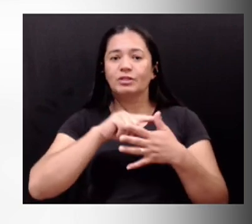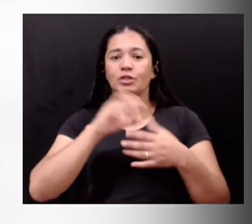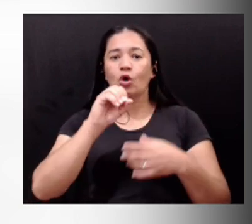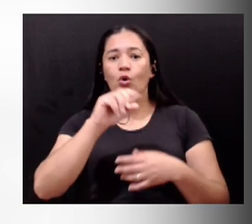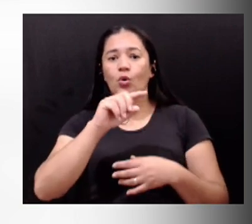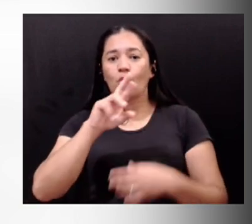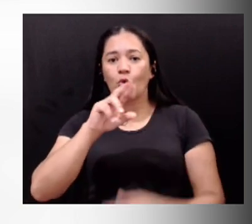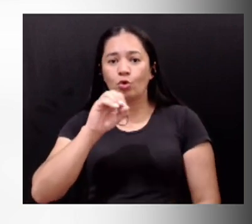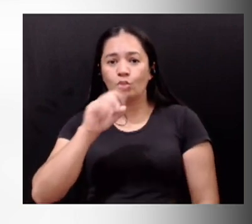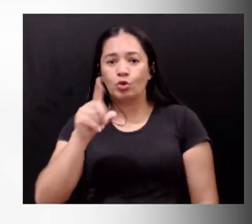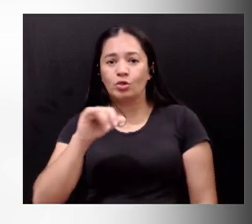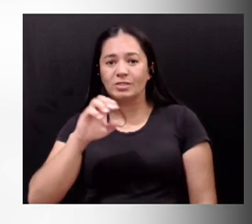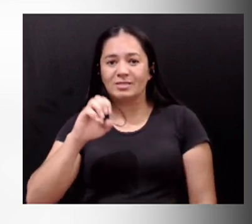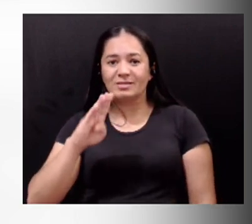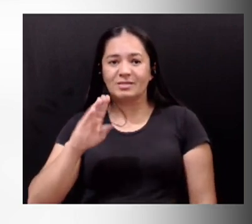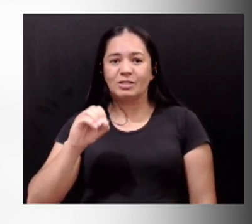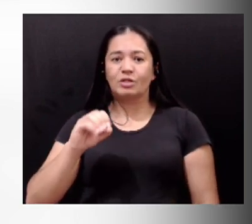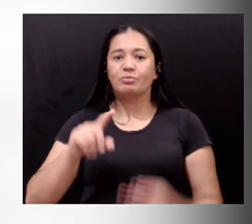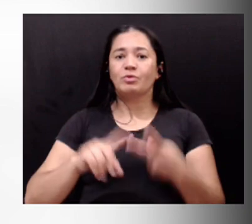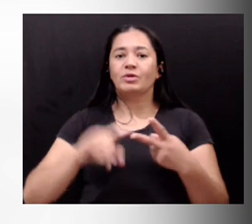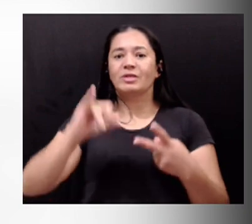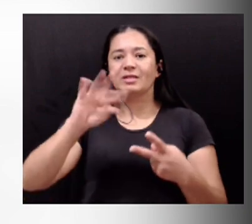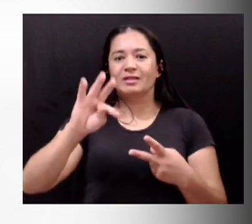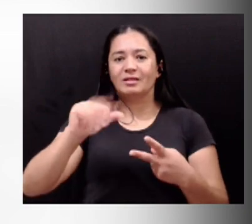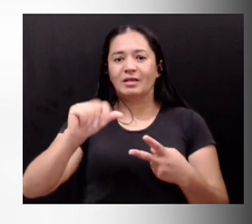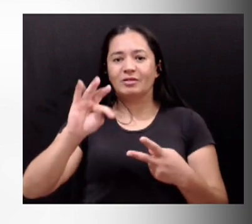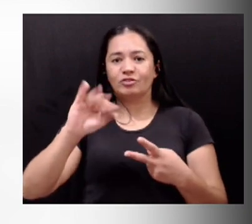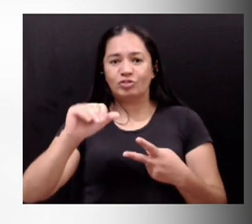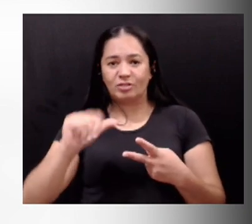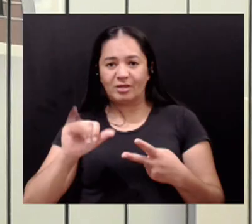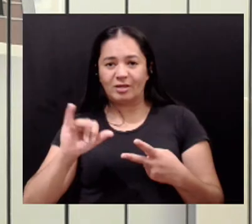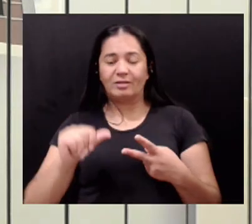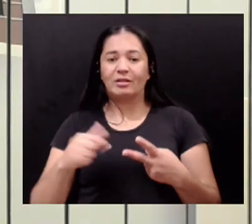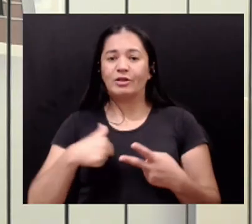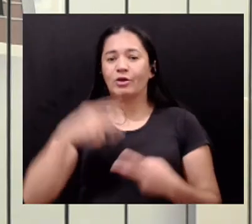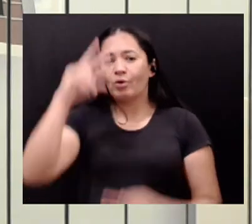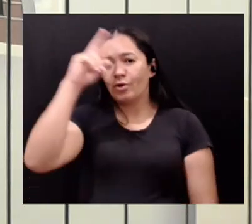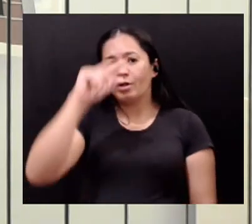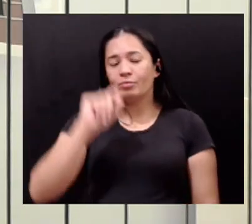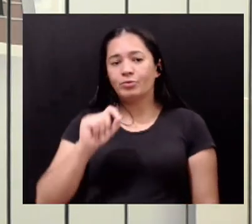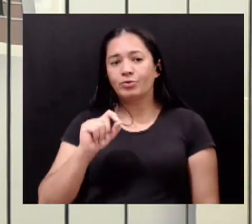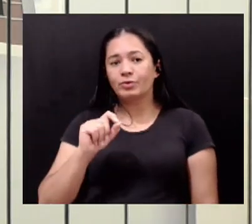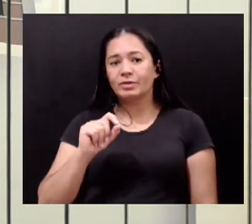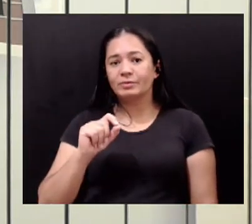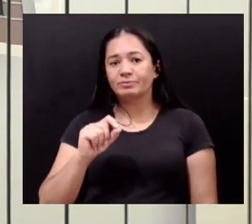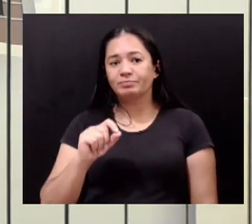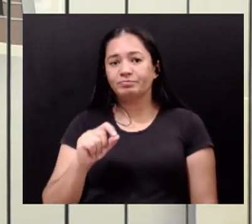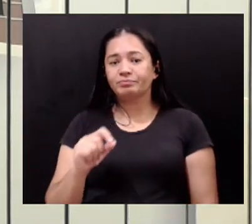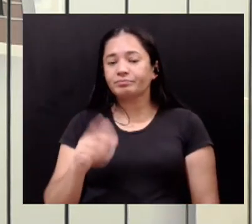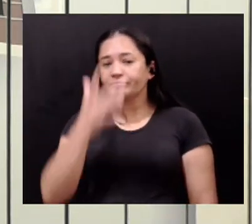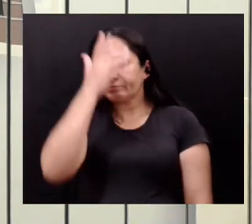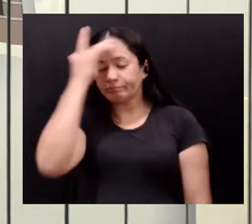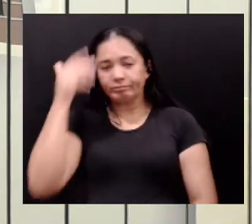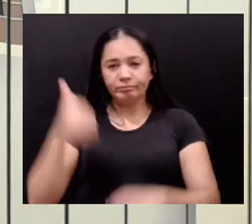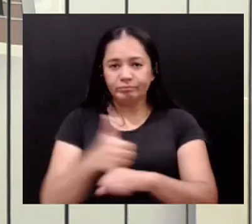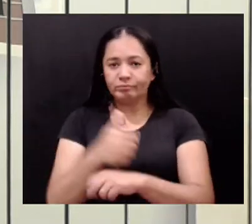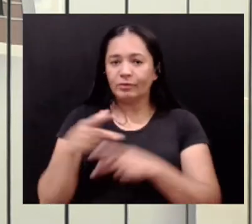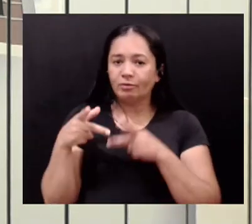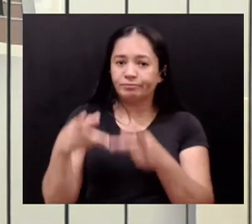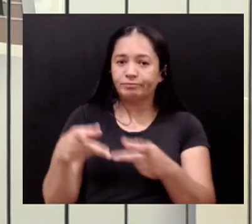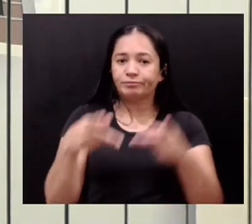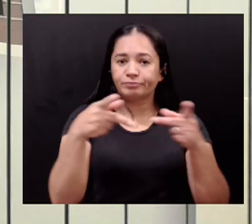Jardim Itatiaia. E eu lembro aqui, gente, que os agentes que estão indo de casa em casa para dar